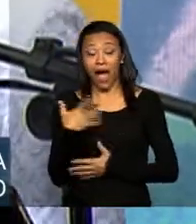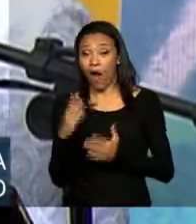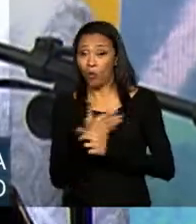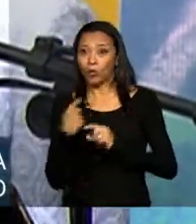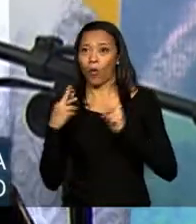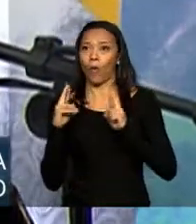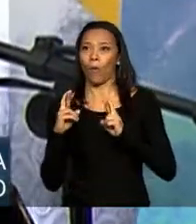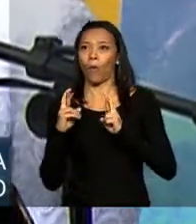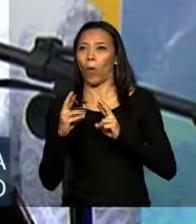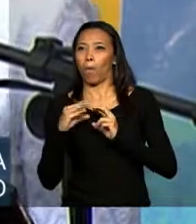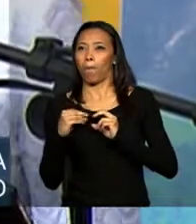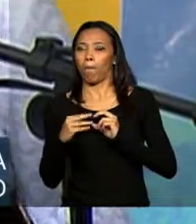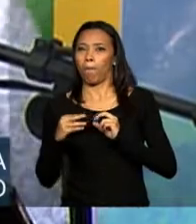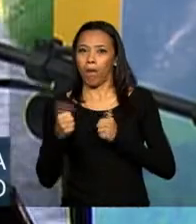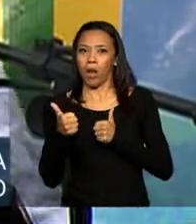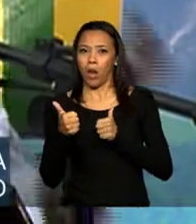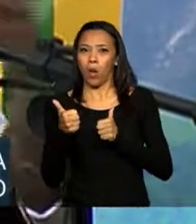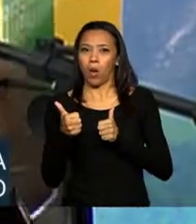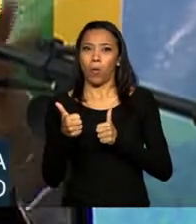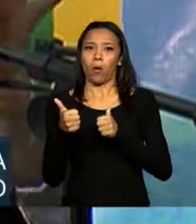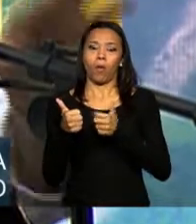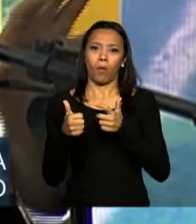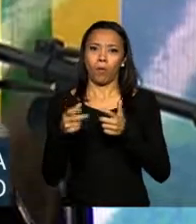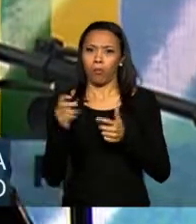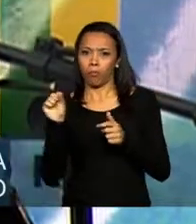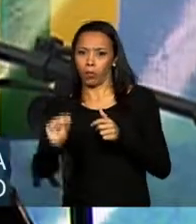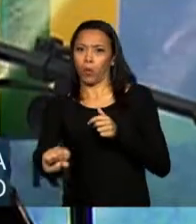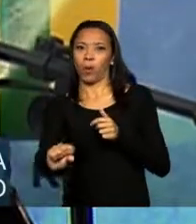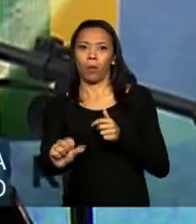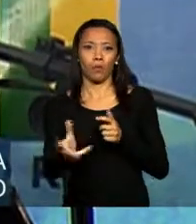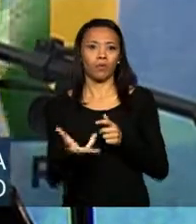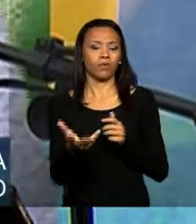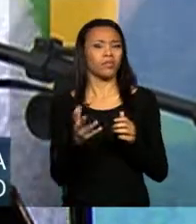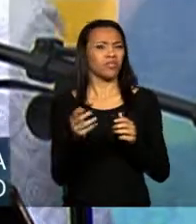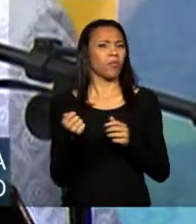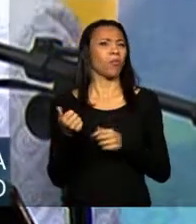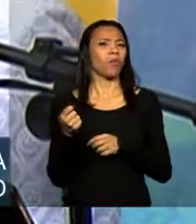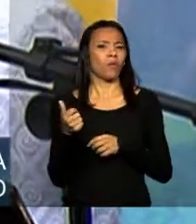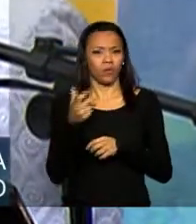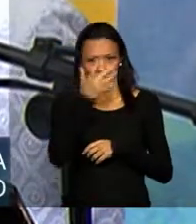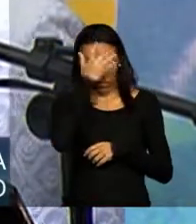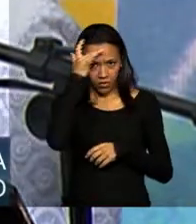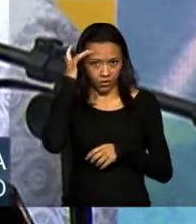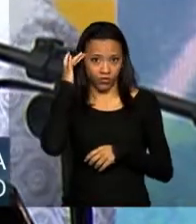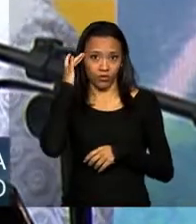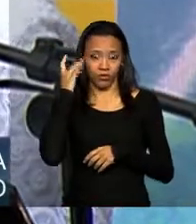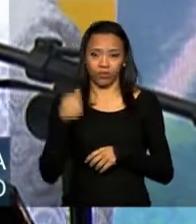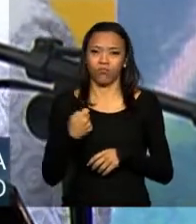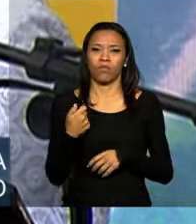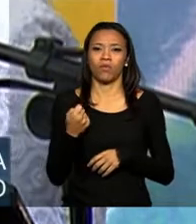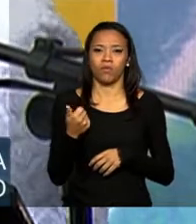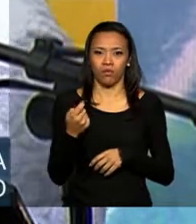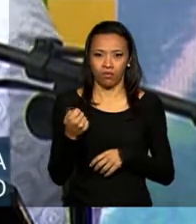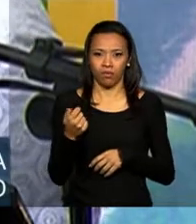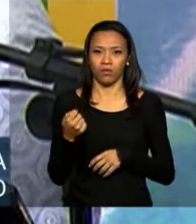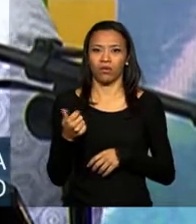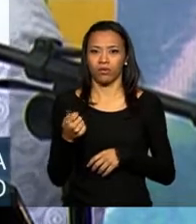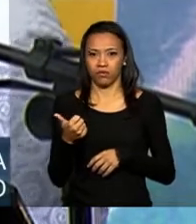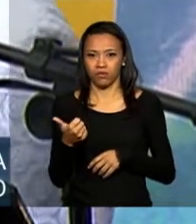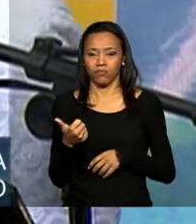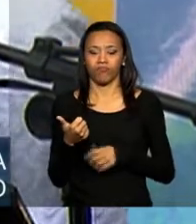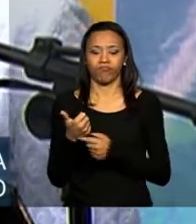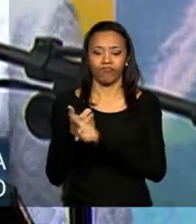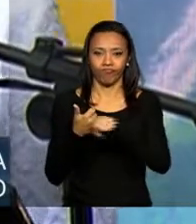melhor que são eu acho até que são poucos são chamados pescadores em Águas